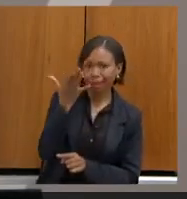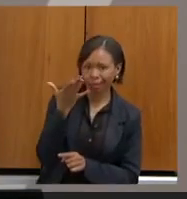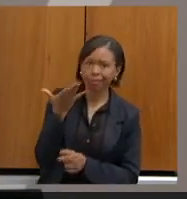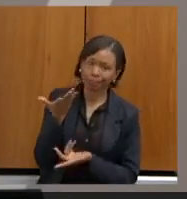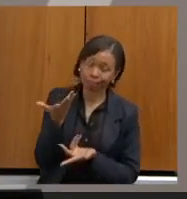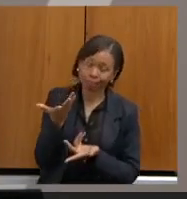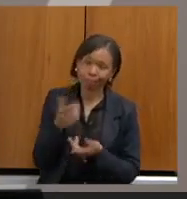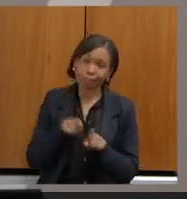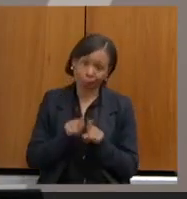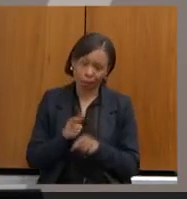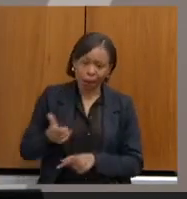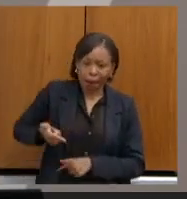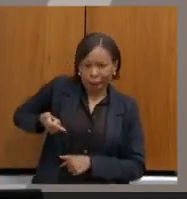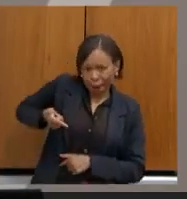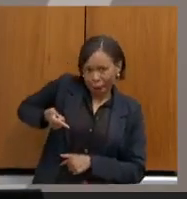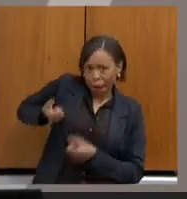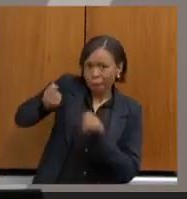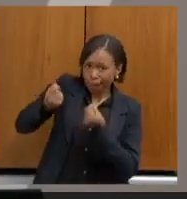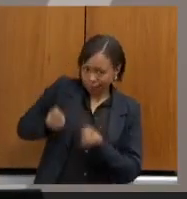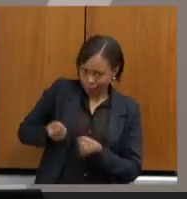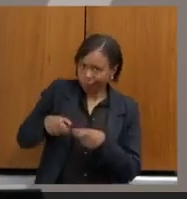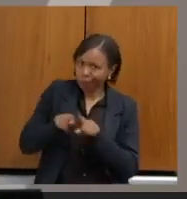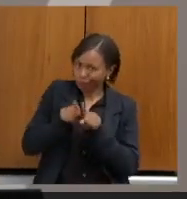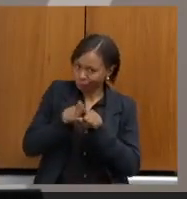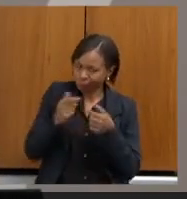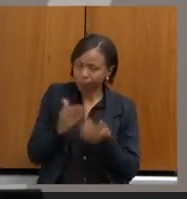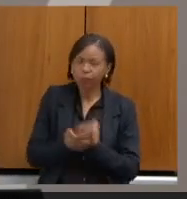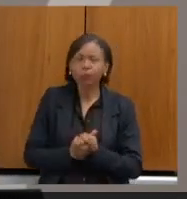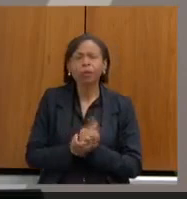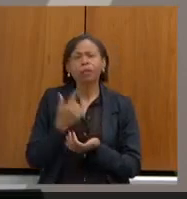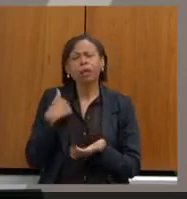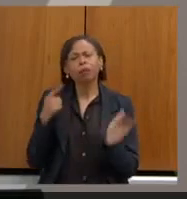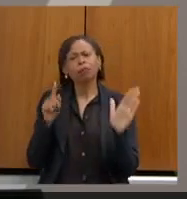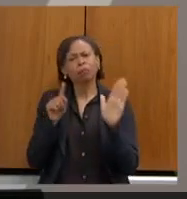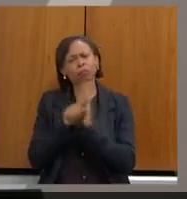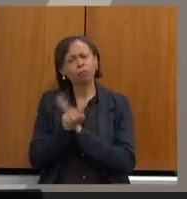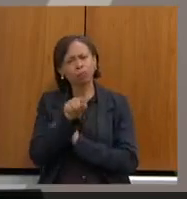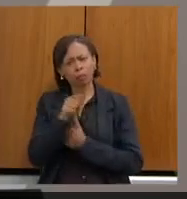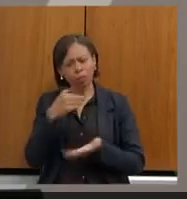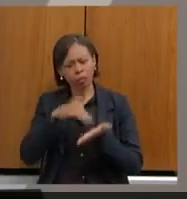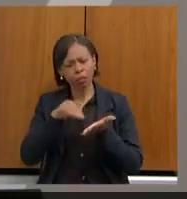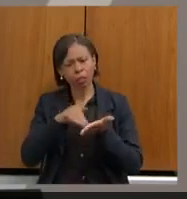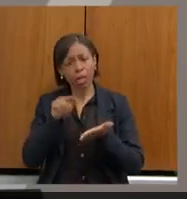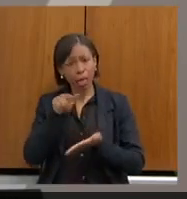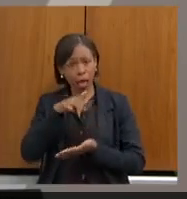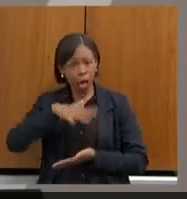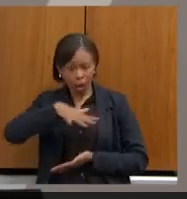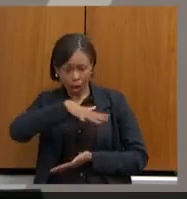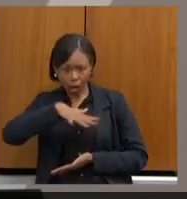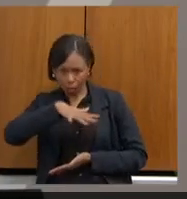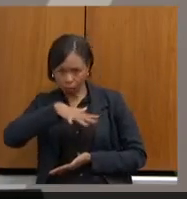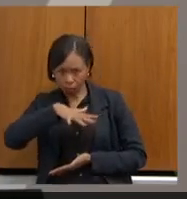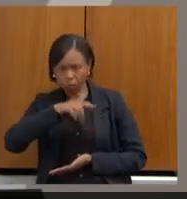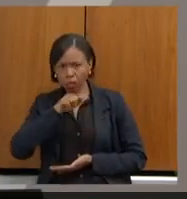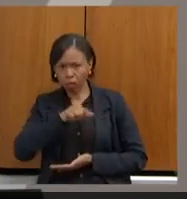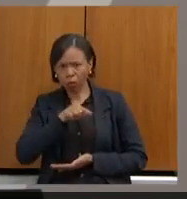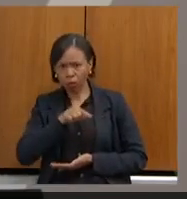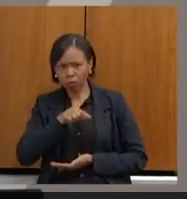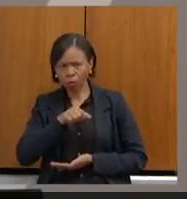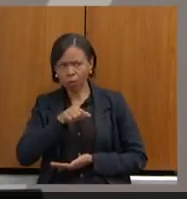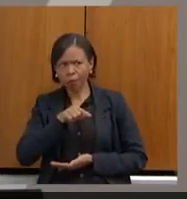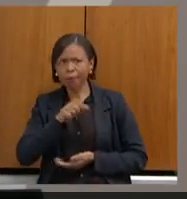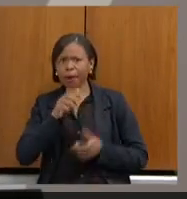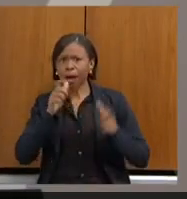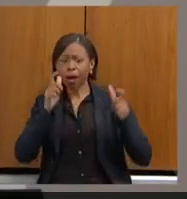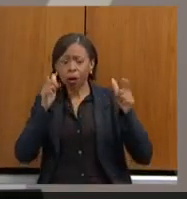o secretário a minha publicação É no sentido que aquela região ali talvez sino das